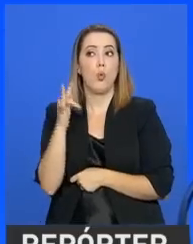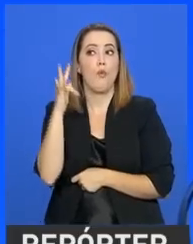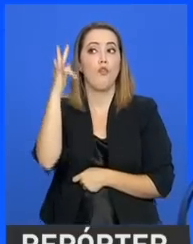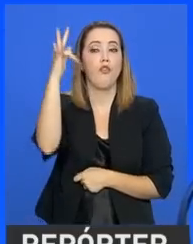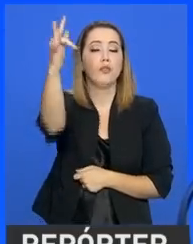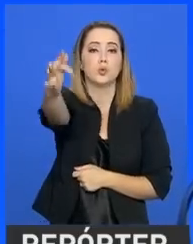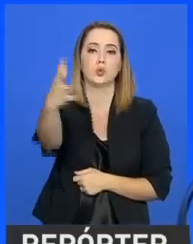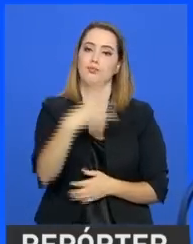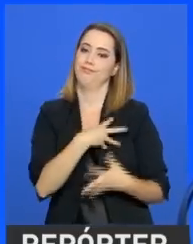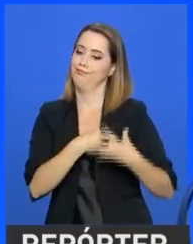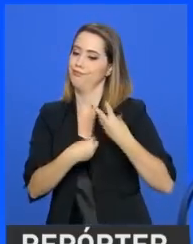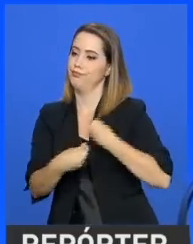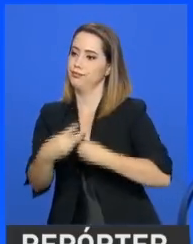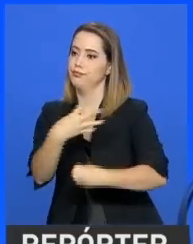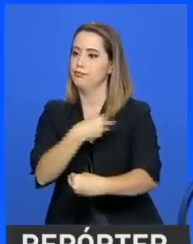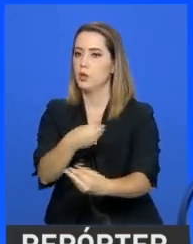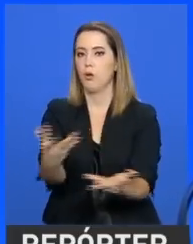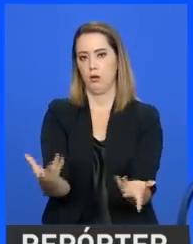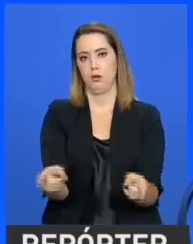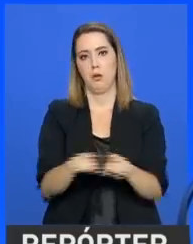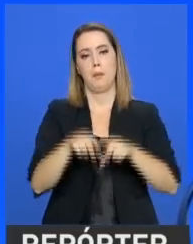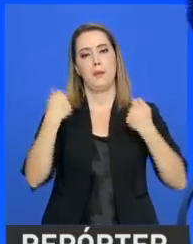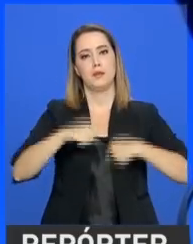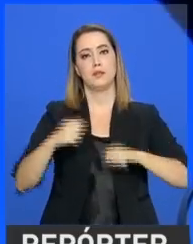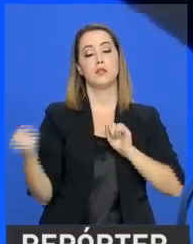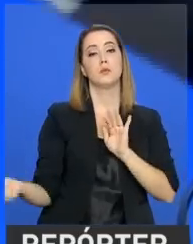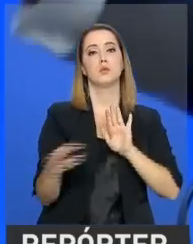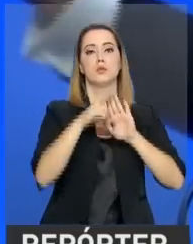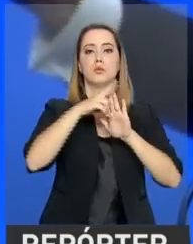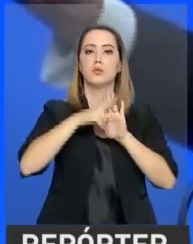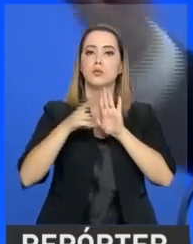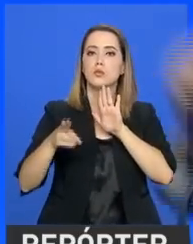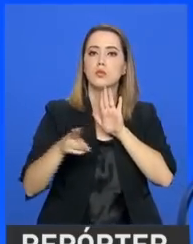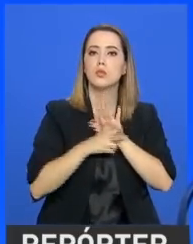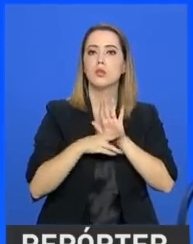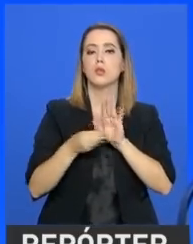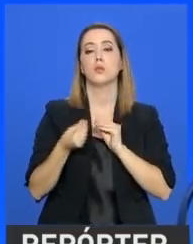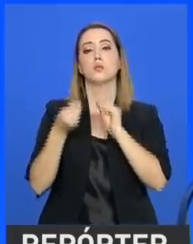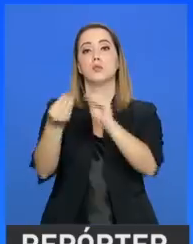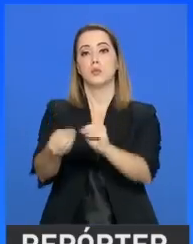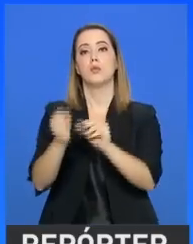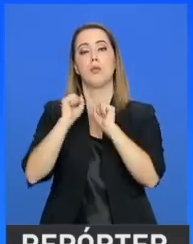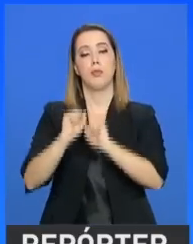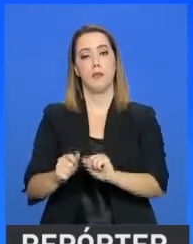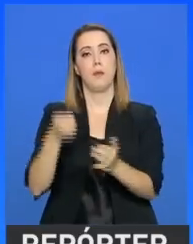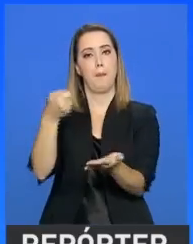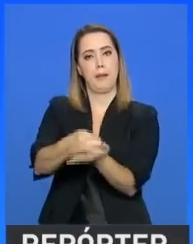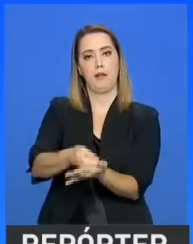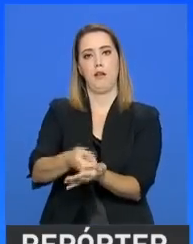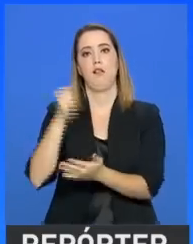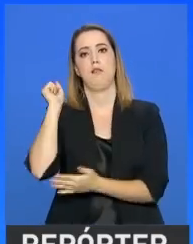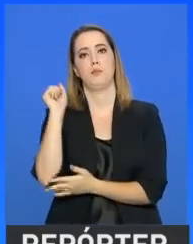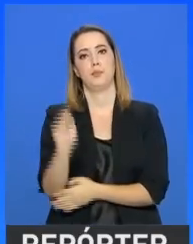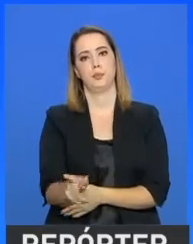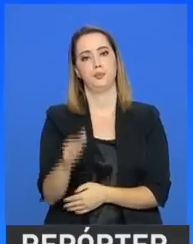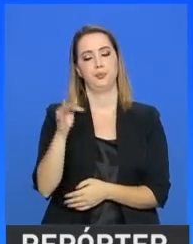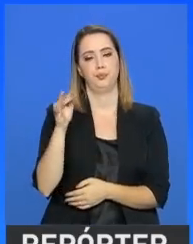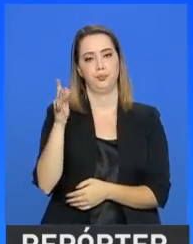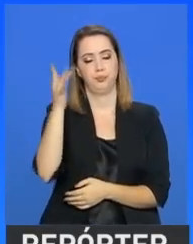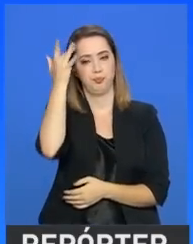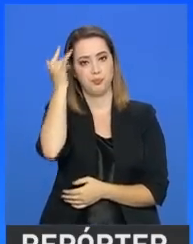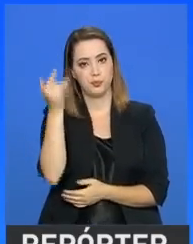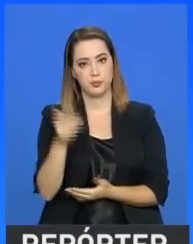Nós precisamos reformar a Previdência hoje para garantir a Previdência amanhã. O presidente ressaltou ainda que